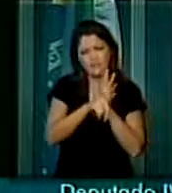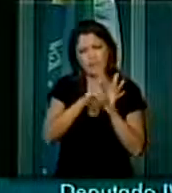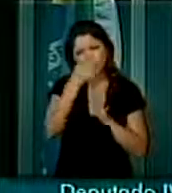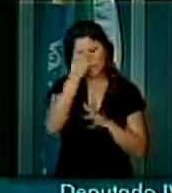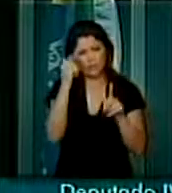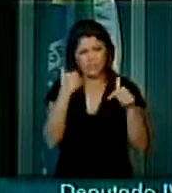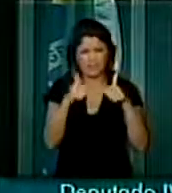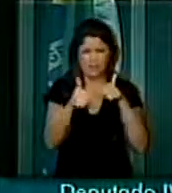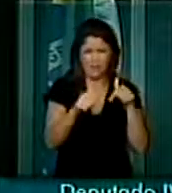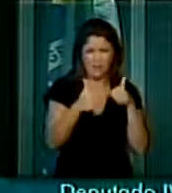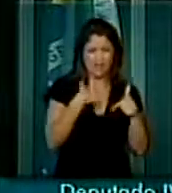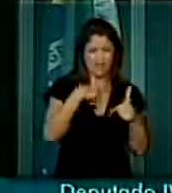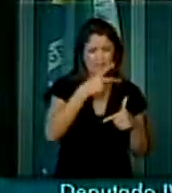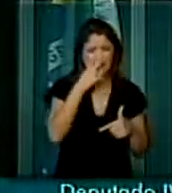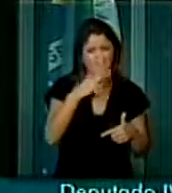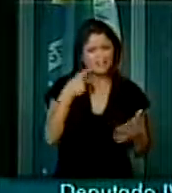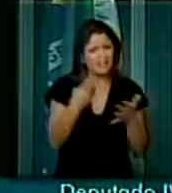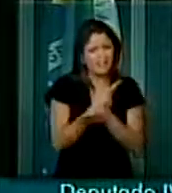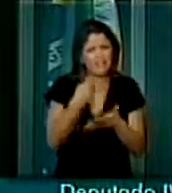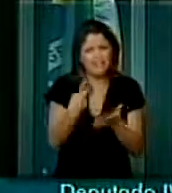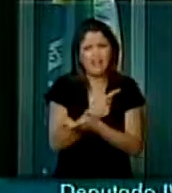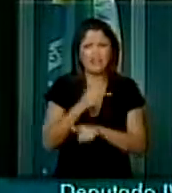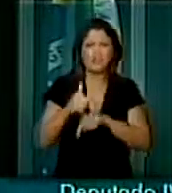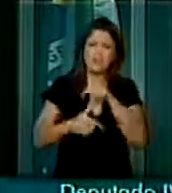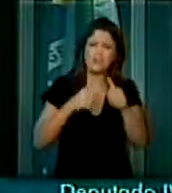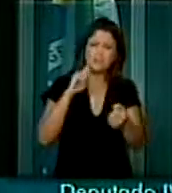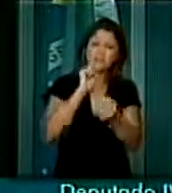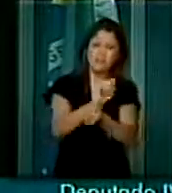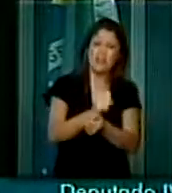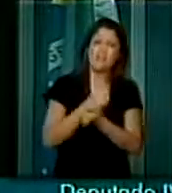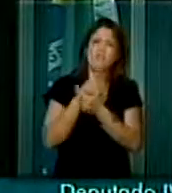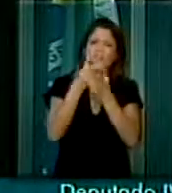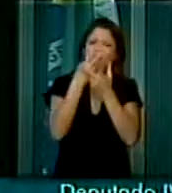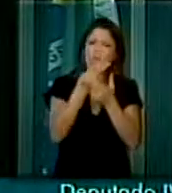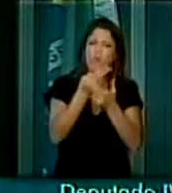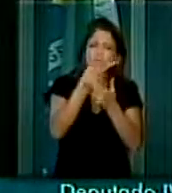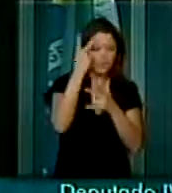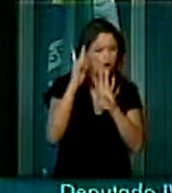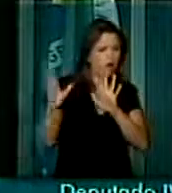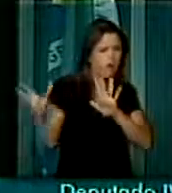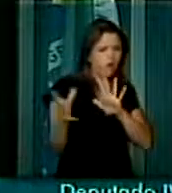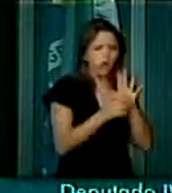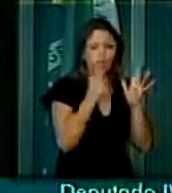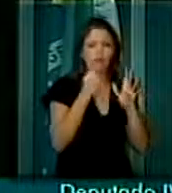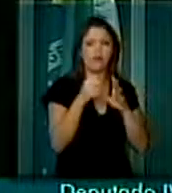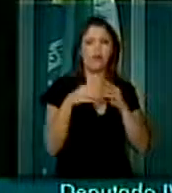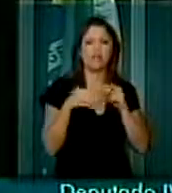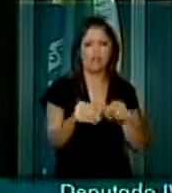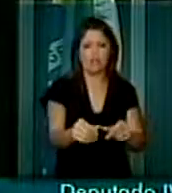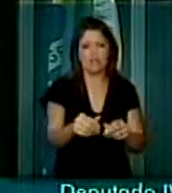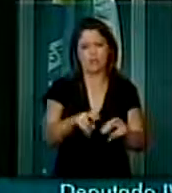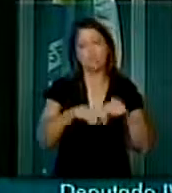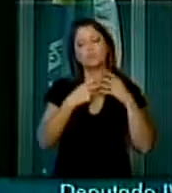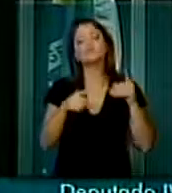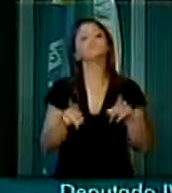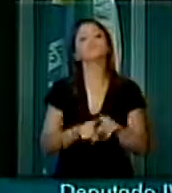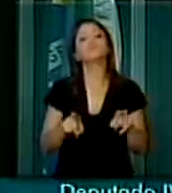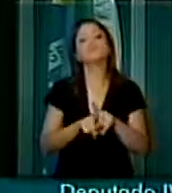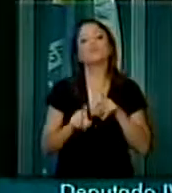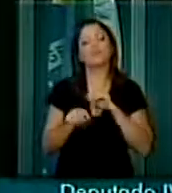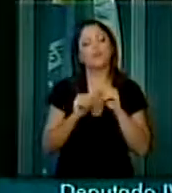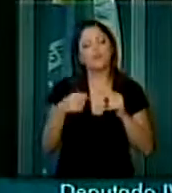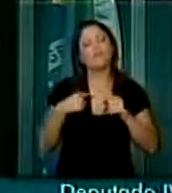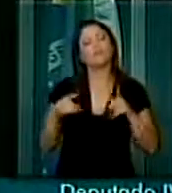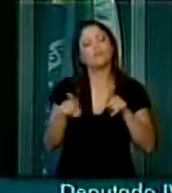forma indigna, trabalho escravo, seja um objeto de desapropriação pela reforma agrária. E, finalmente, para